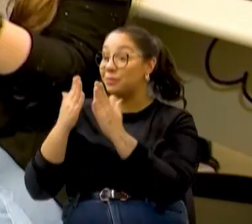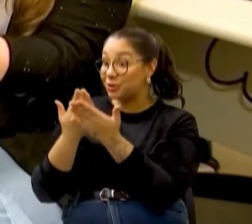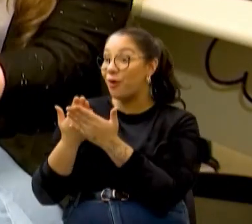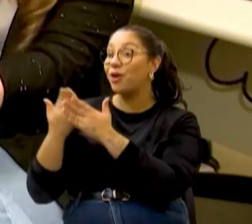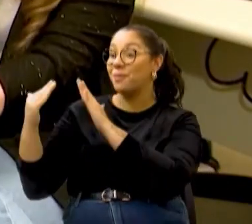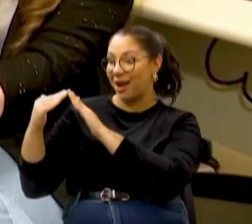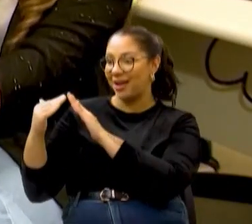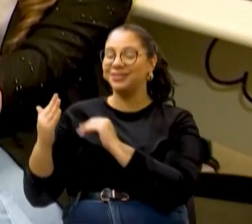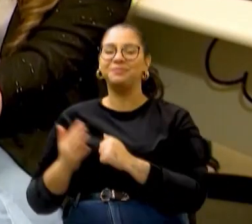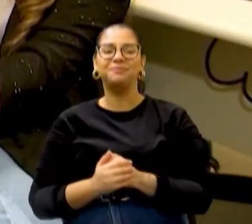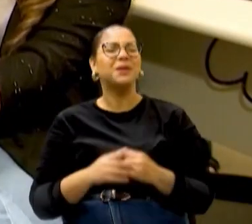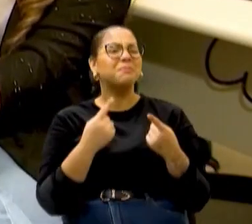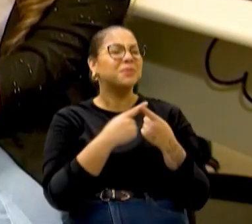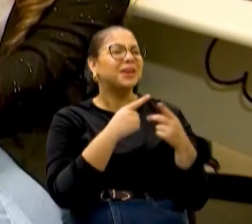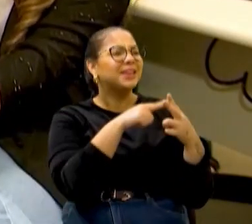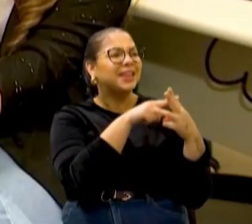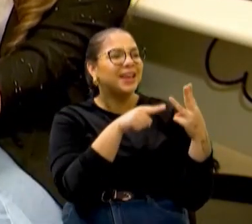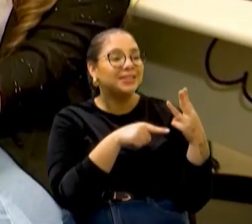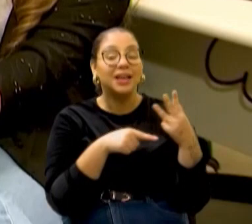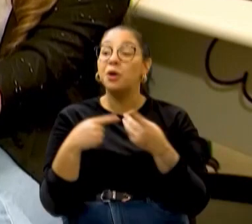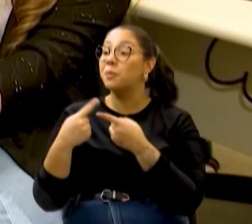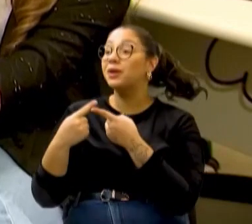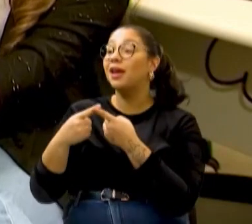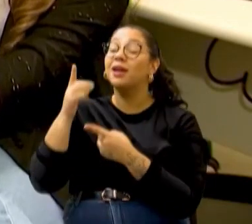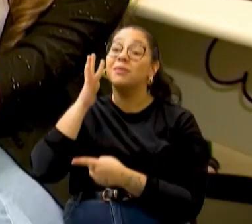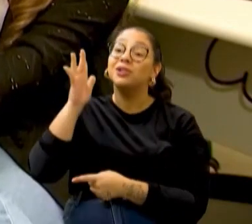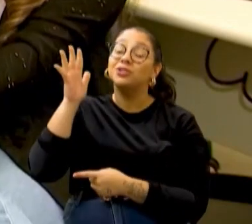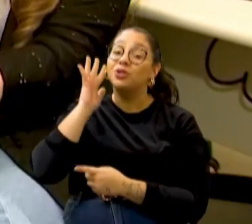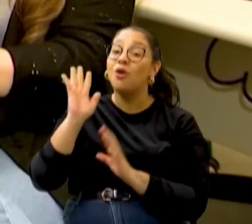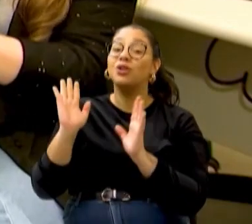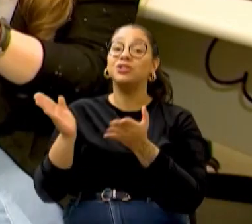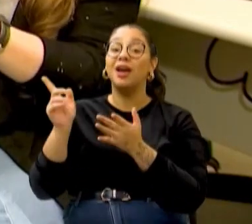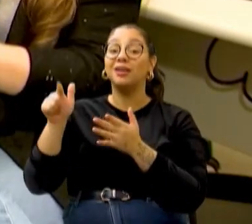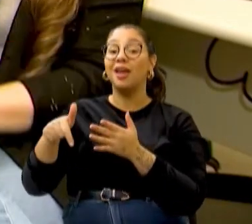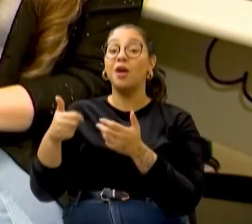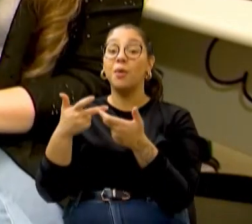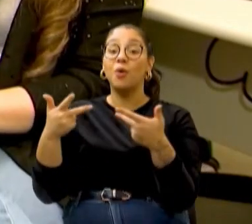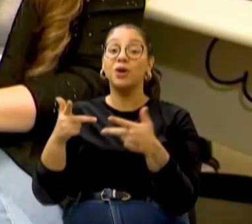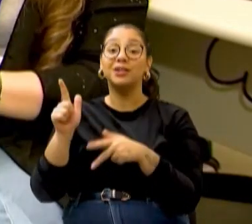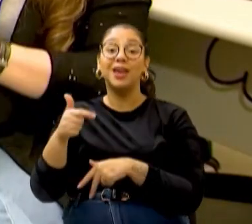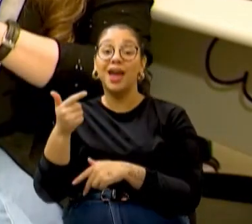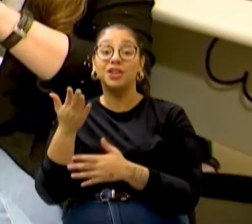a Escola E por que esses três